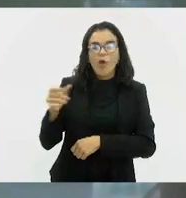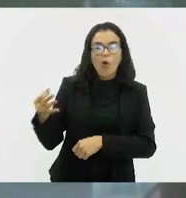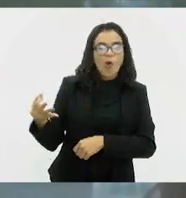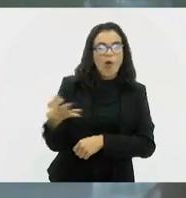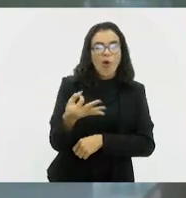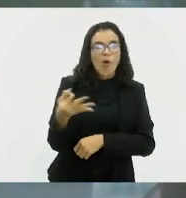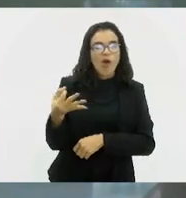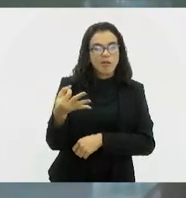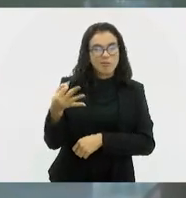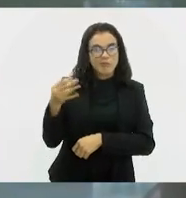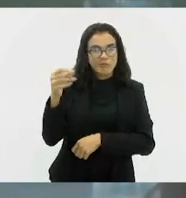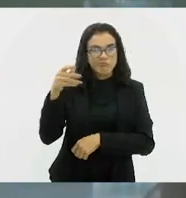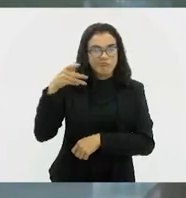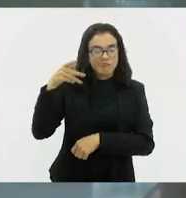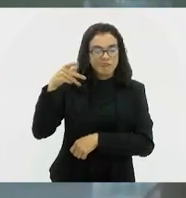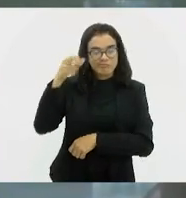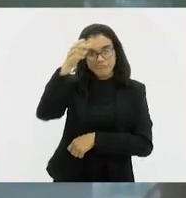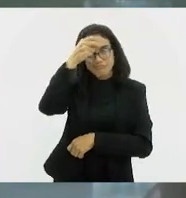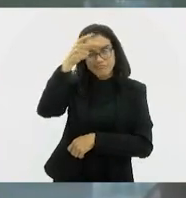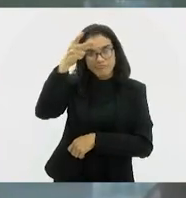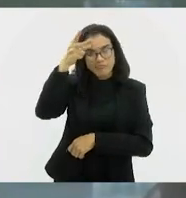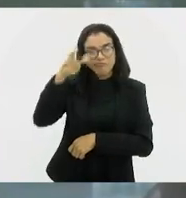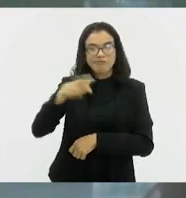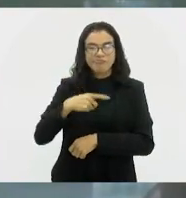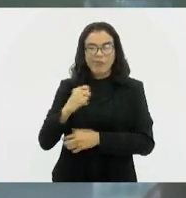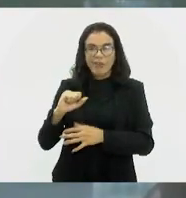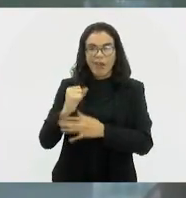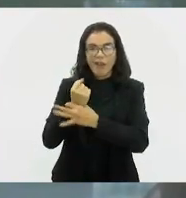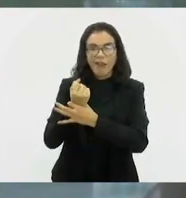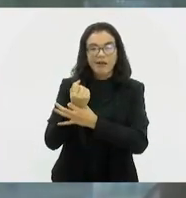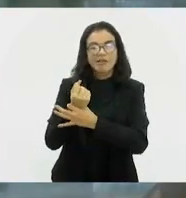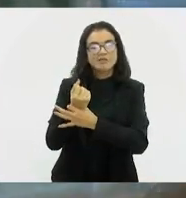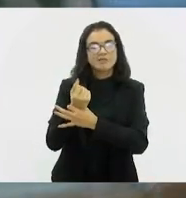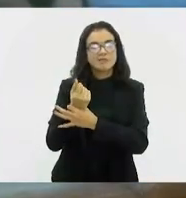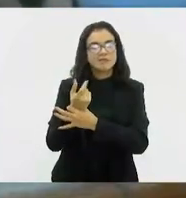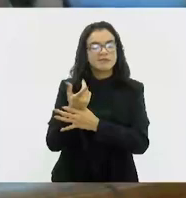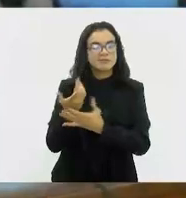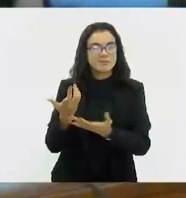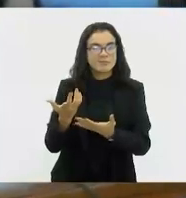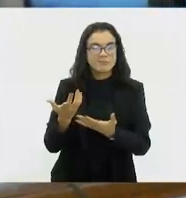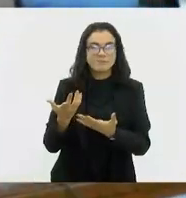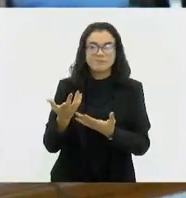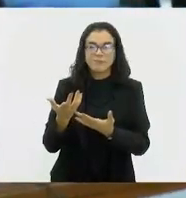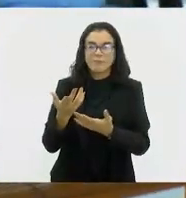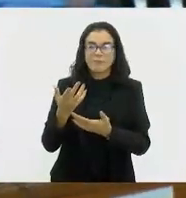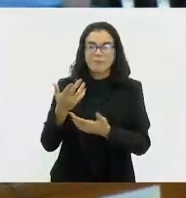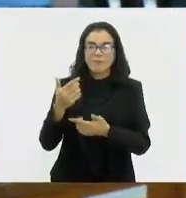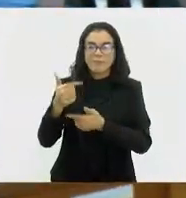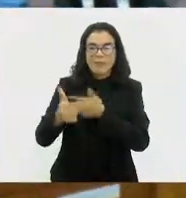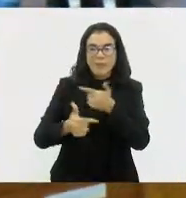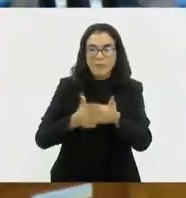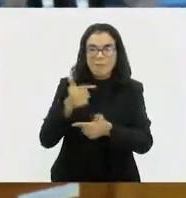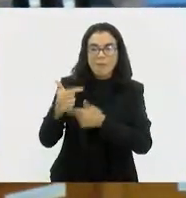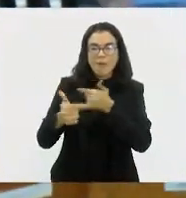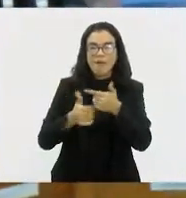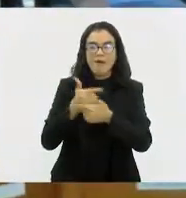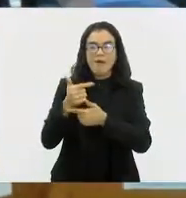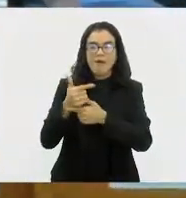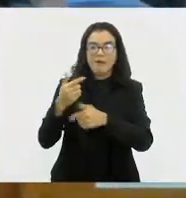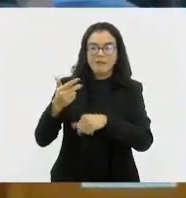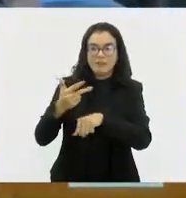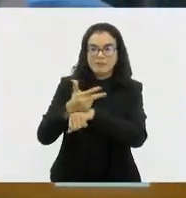prefeito Neto, que tem a sensibilidade de trabalhar a terceira idade com muito